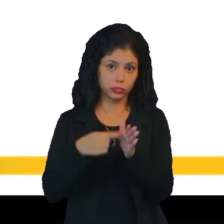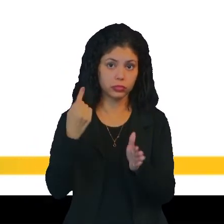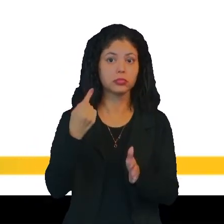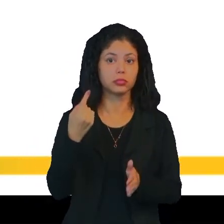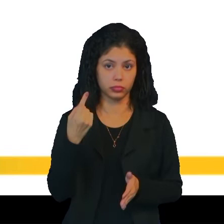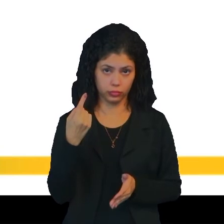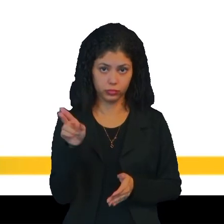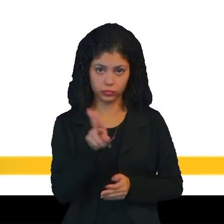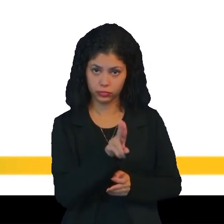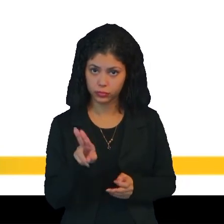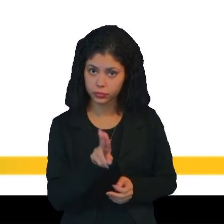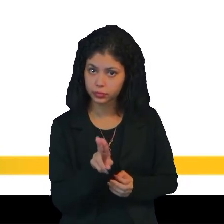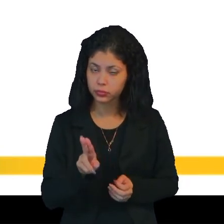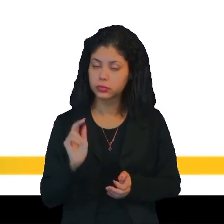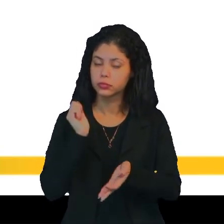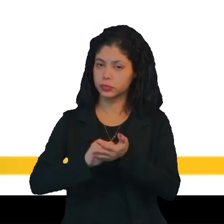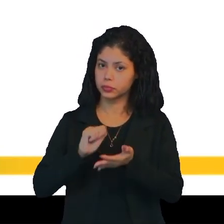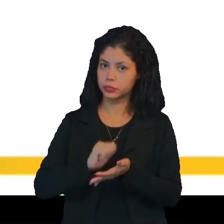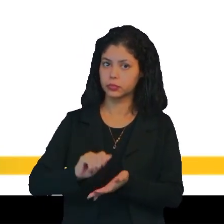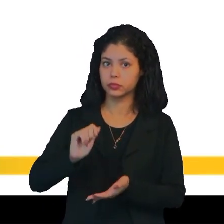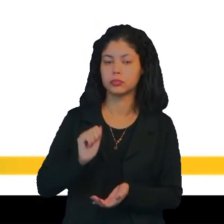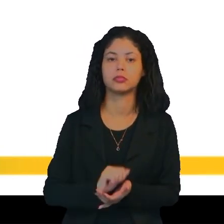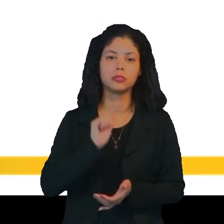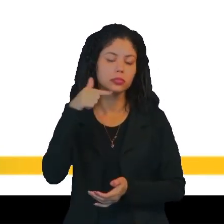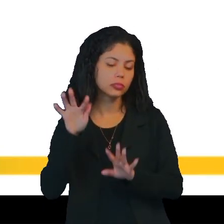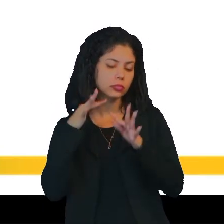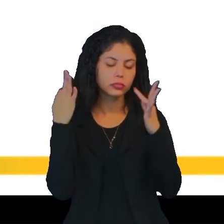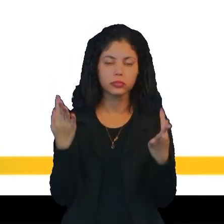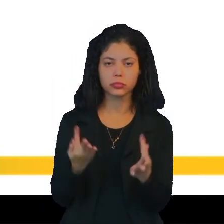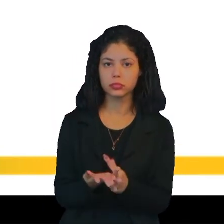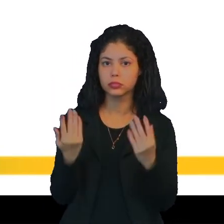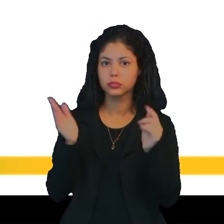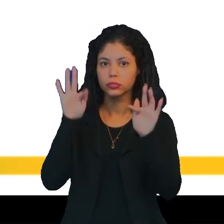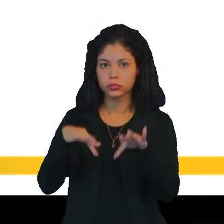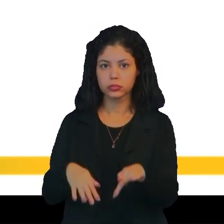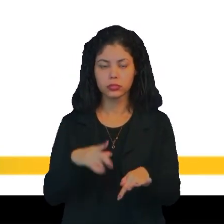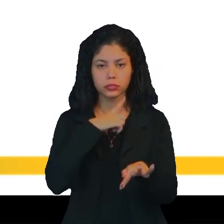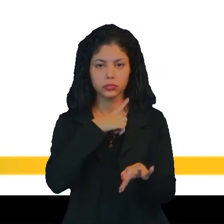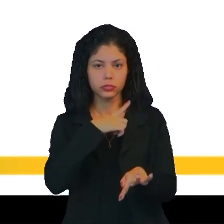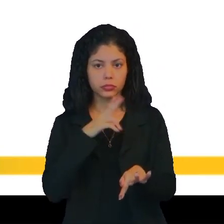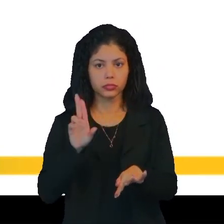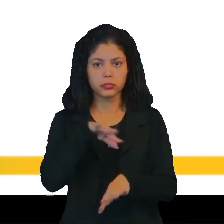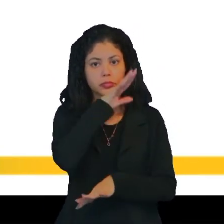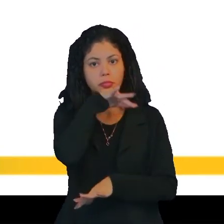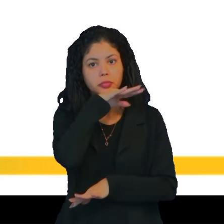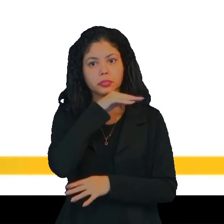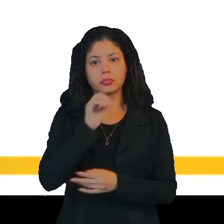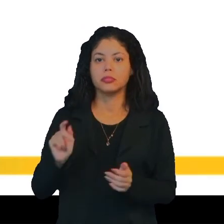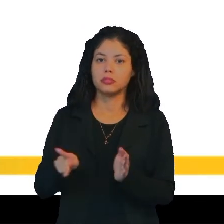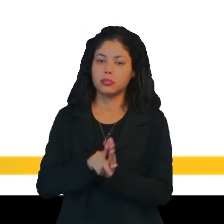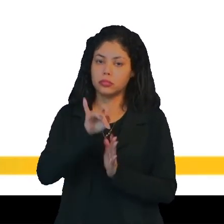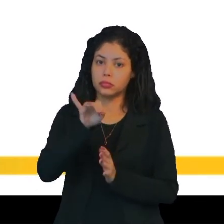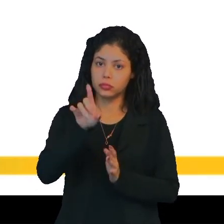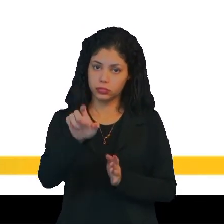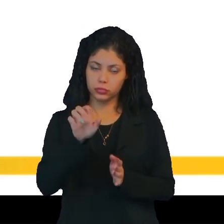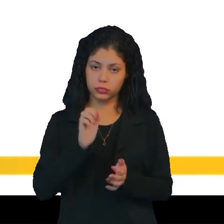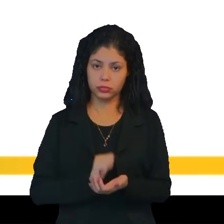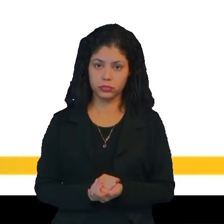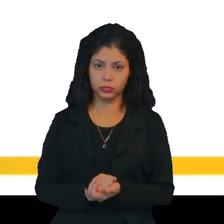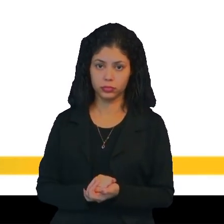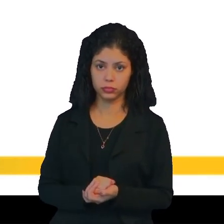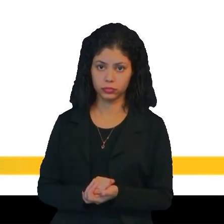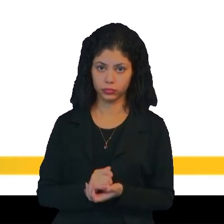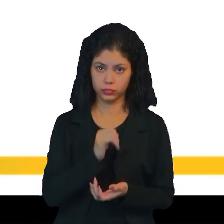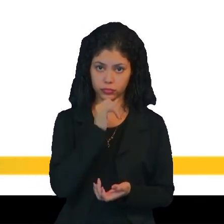primeiro, ou seja, o primeiro nome de quem escreveu. O nome das famílias tem terminação aí dos animais, sufixo ide, como por